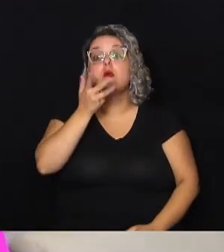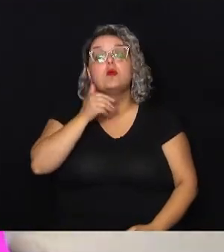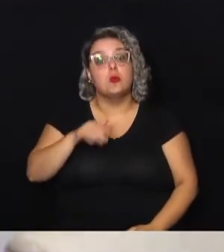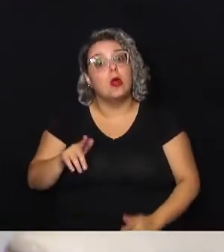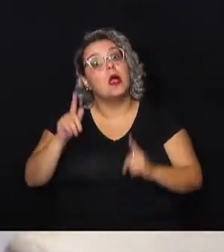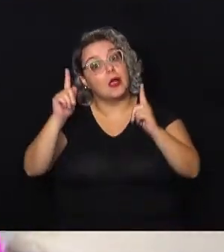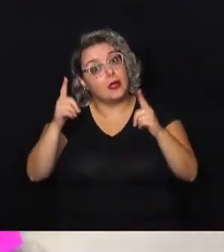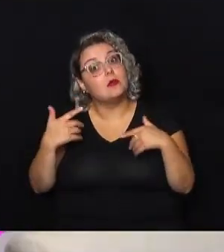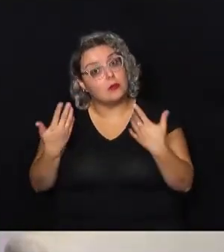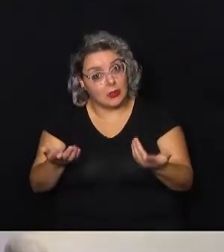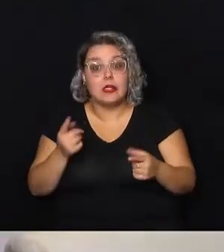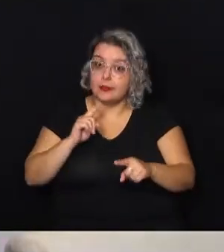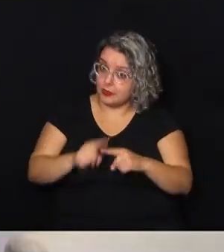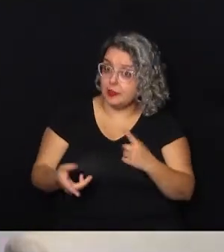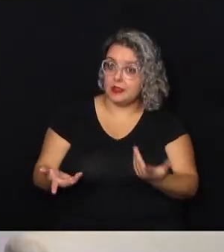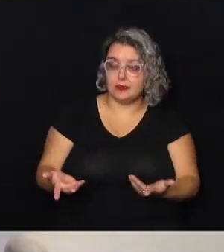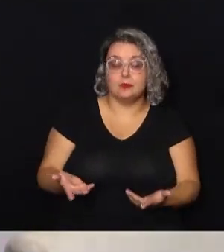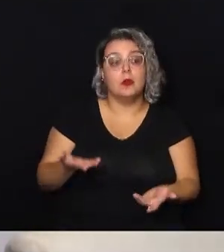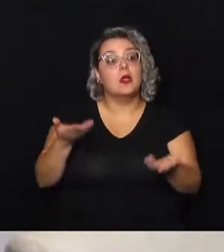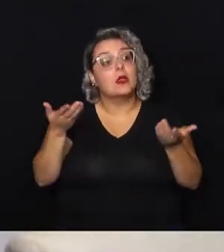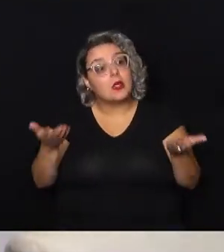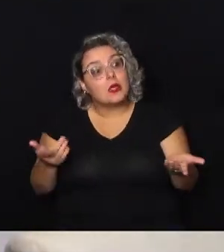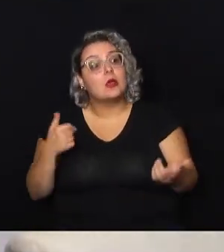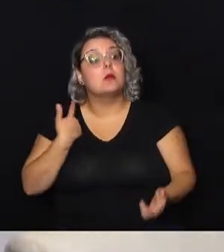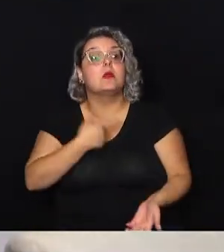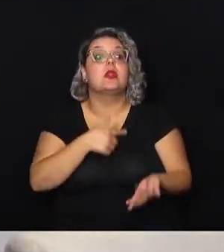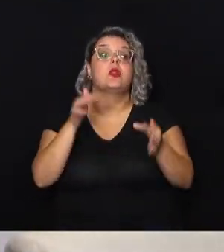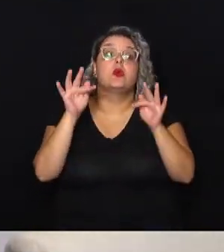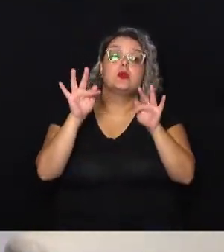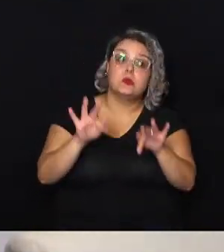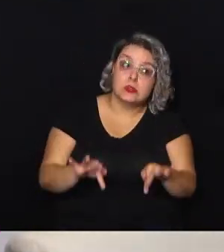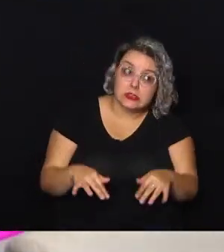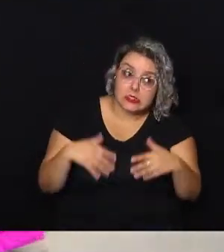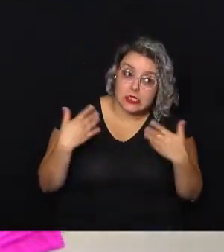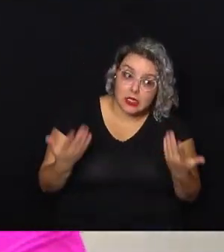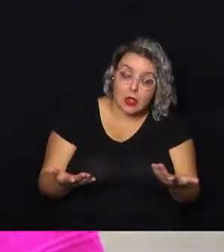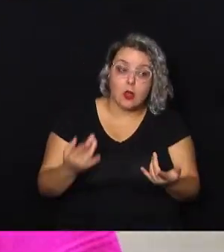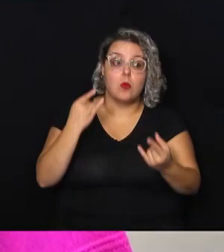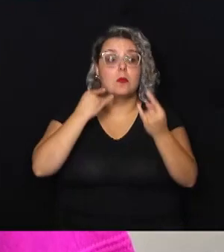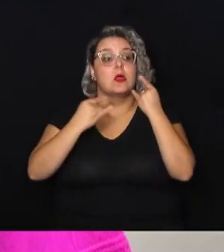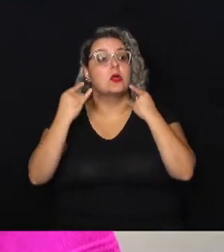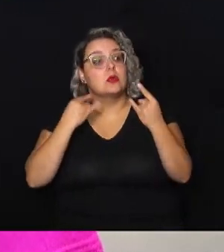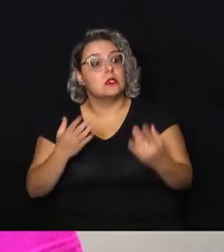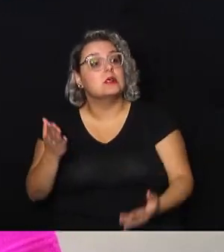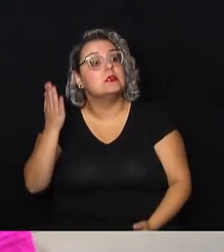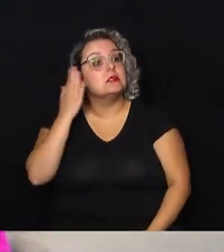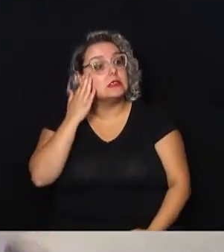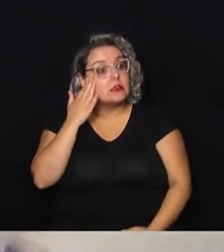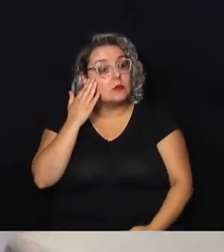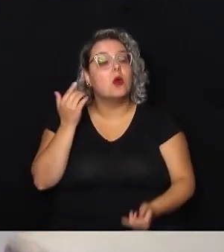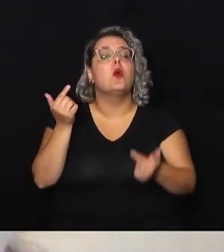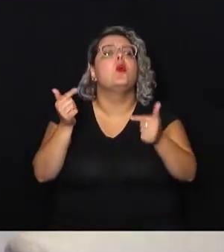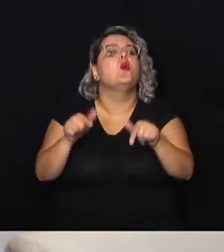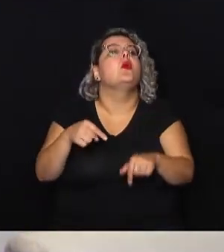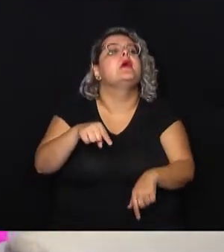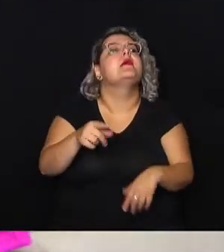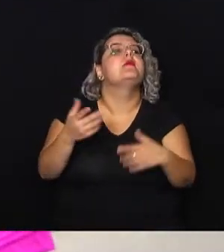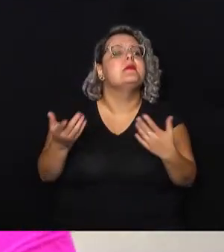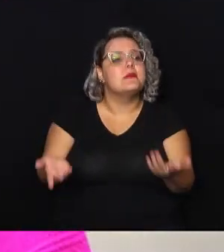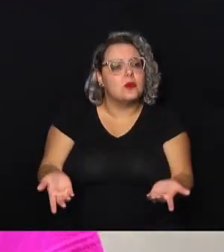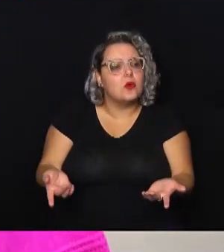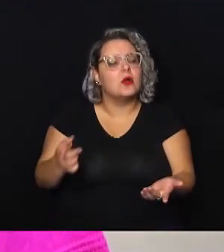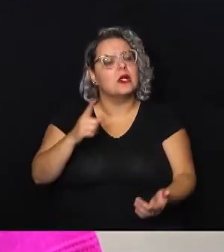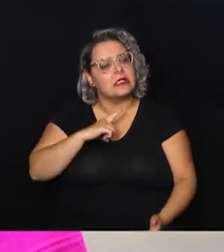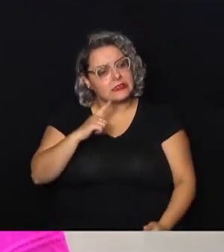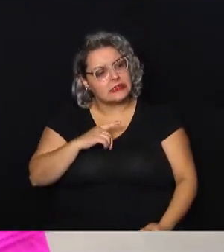divertido, mas é proibido. E pra gente finalizar, então, o pessoal que foi interessado em saber onde é que eu vou, né? Tem